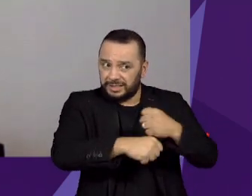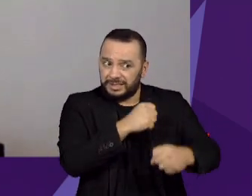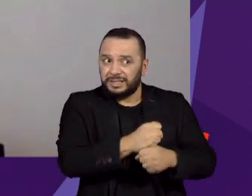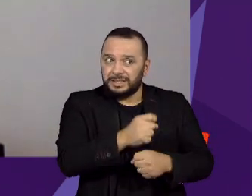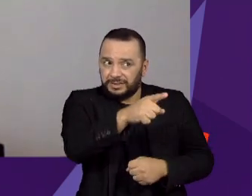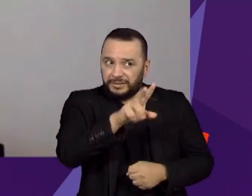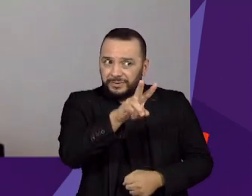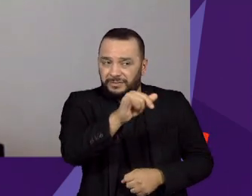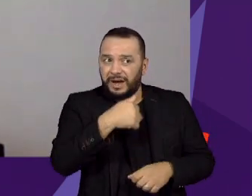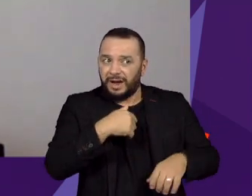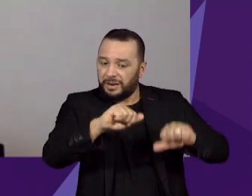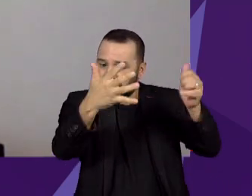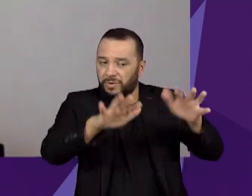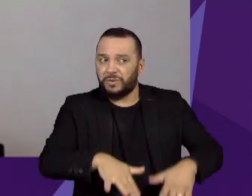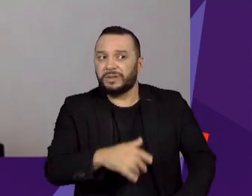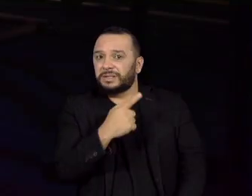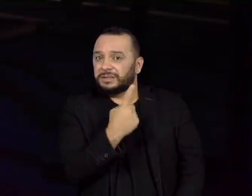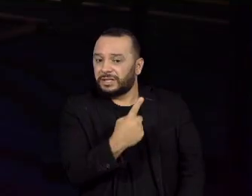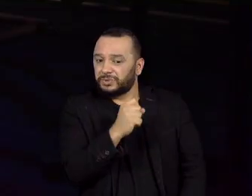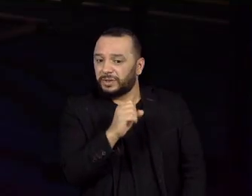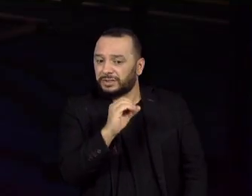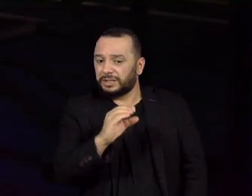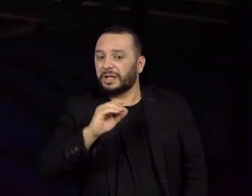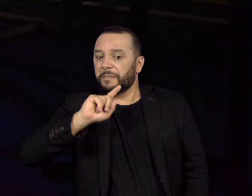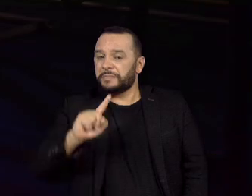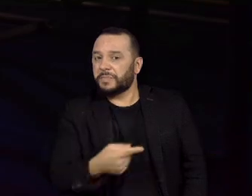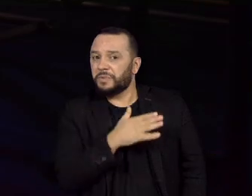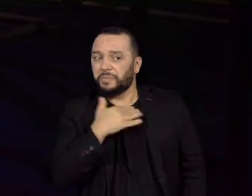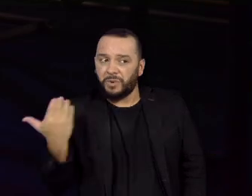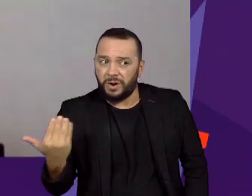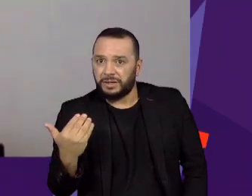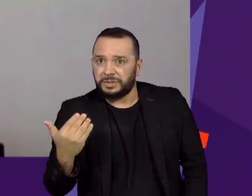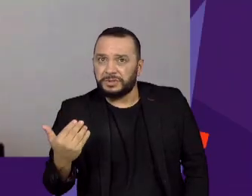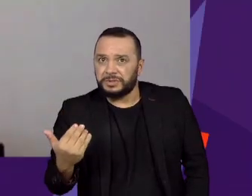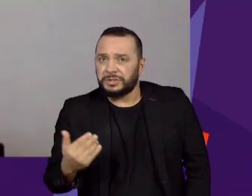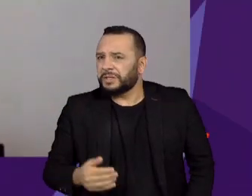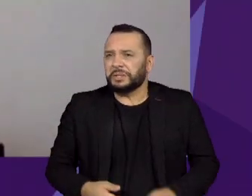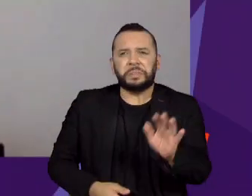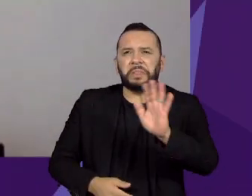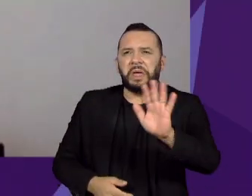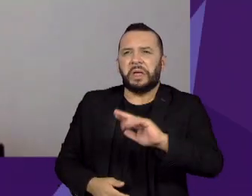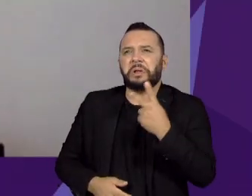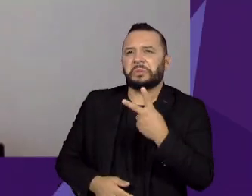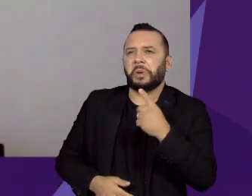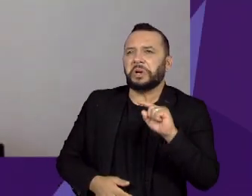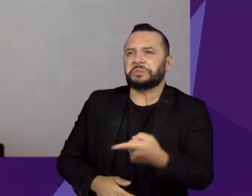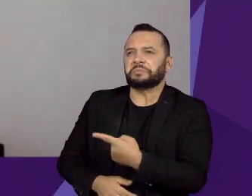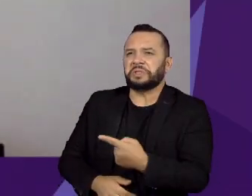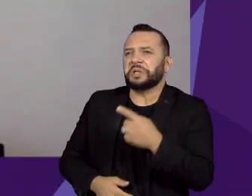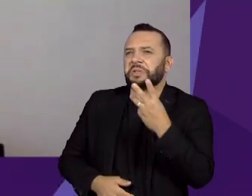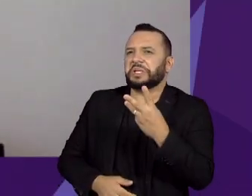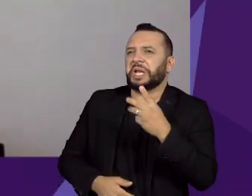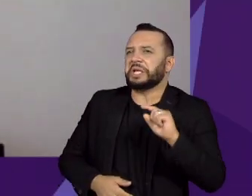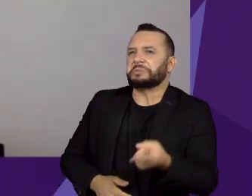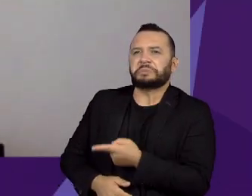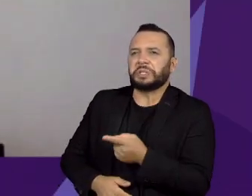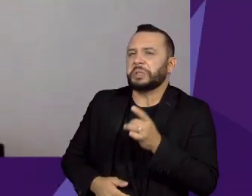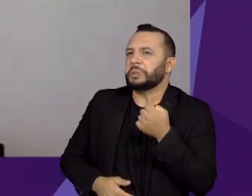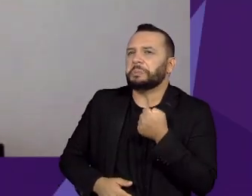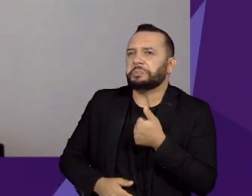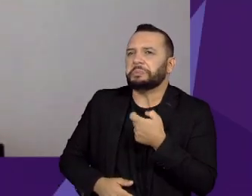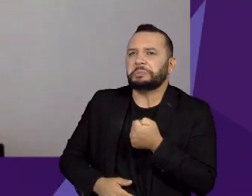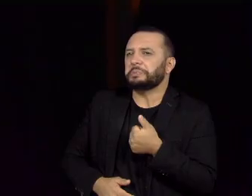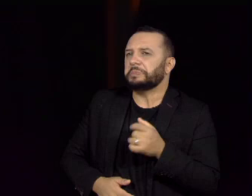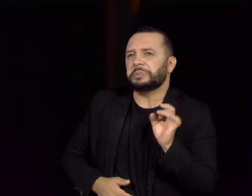vai bater 180 mil mortes. E como foi a reação? Eles acreditavam que ia ser 2 mil, 3 mil. Eles acharam que eu estava fora da